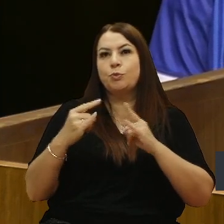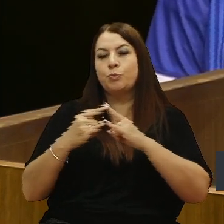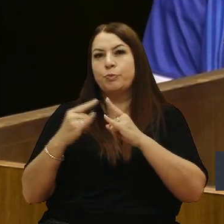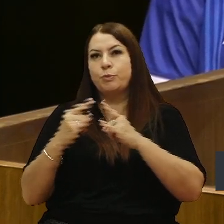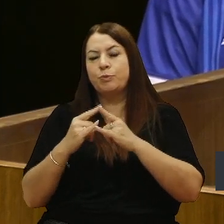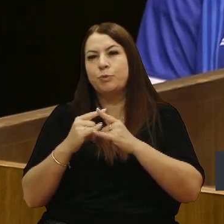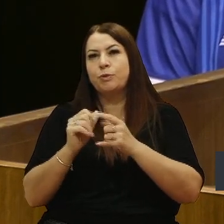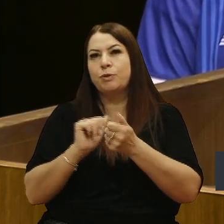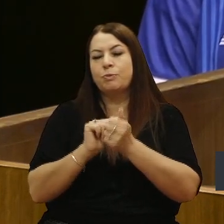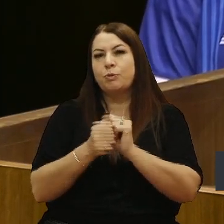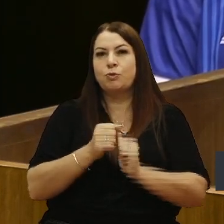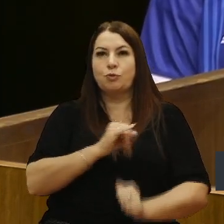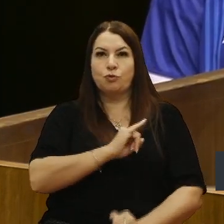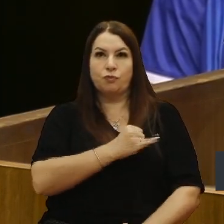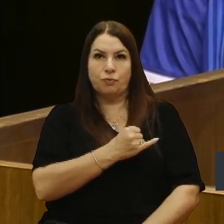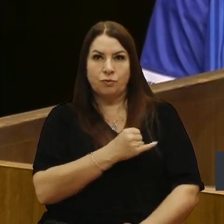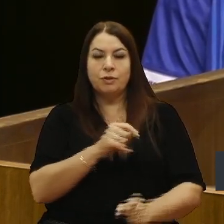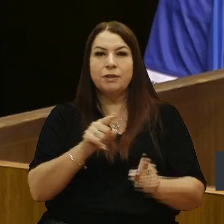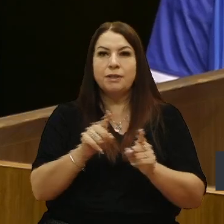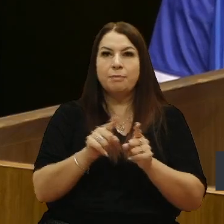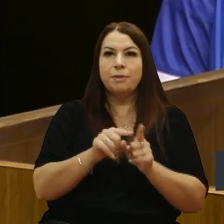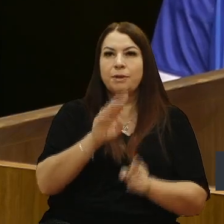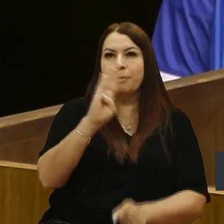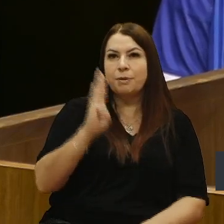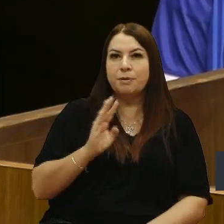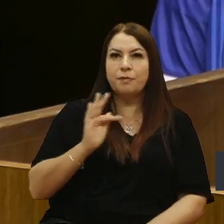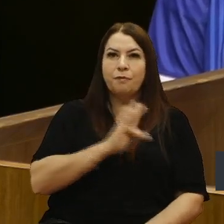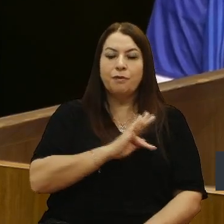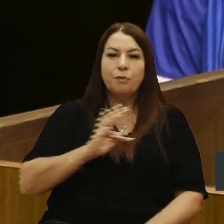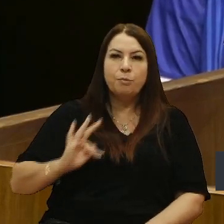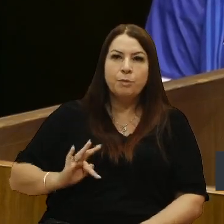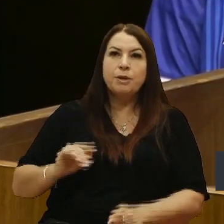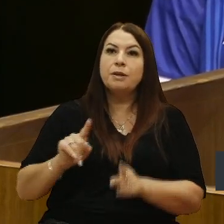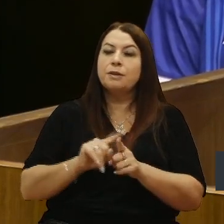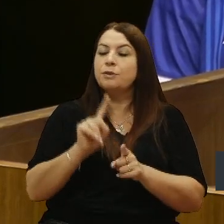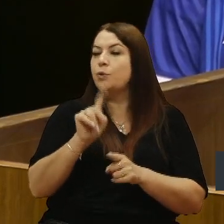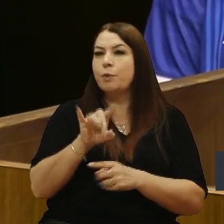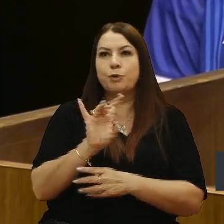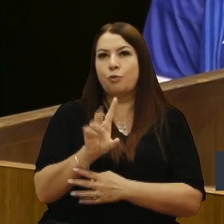o Esporte Clube Juventude e o Brasil de Farroupilha. Isso não